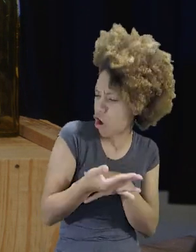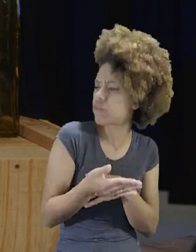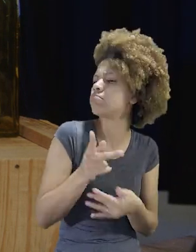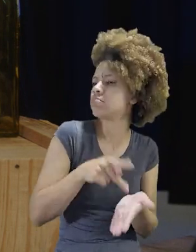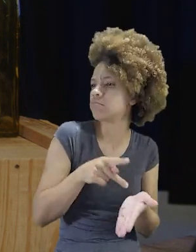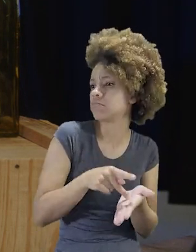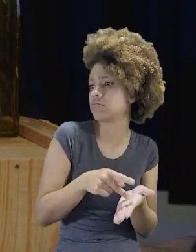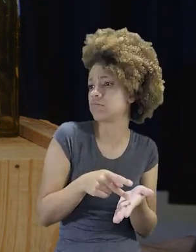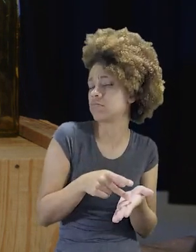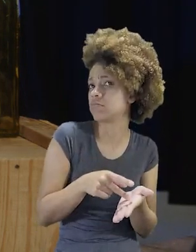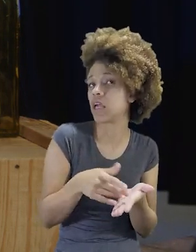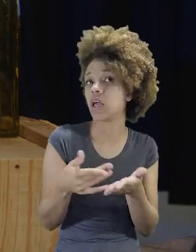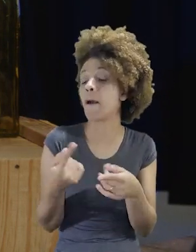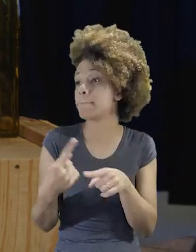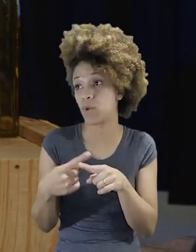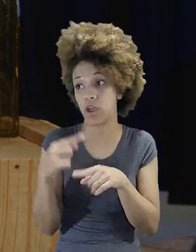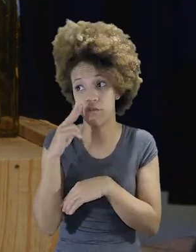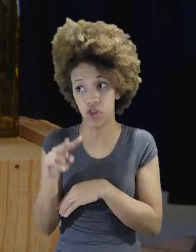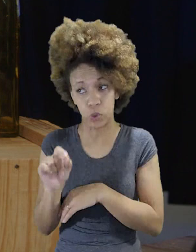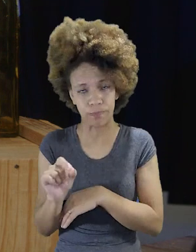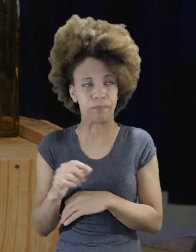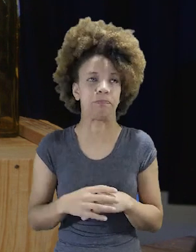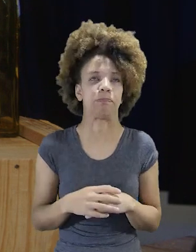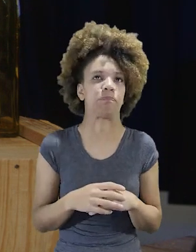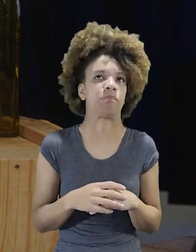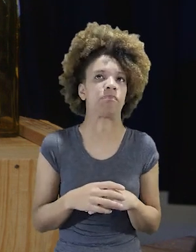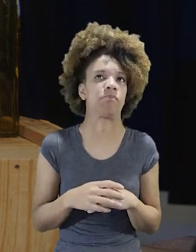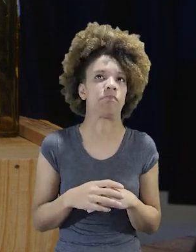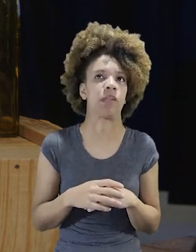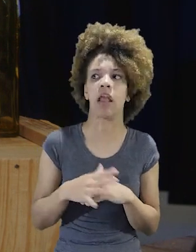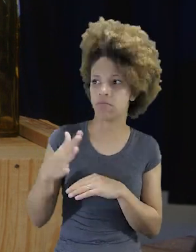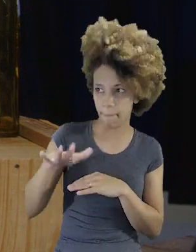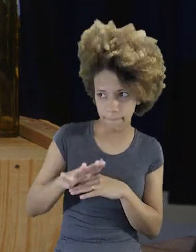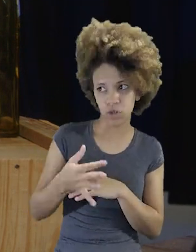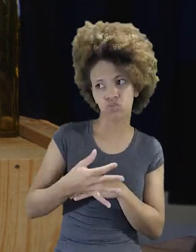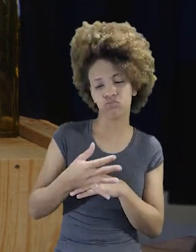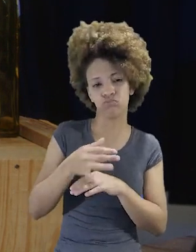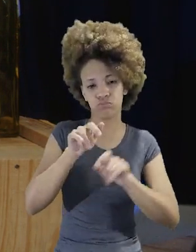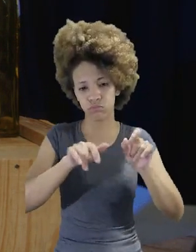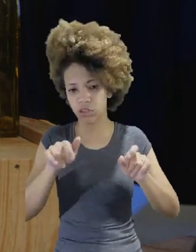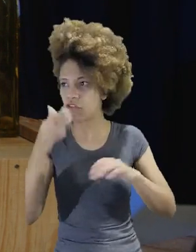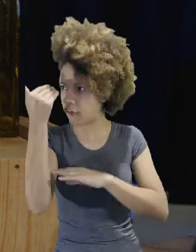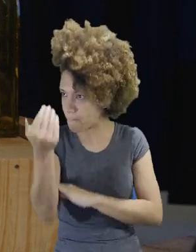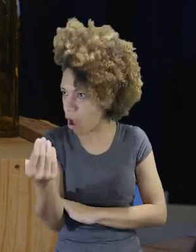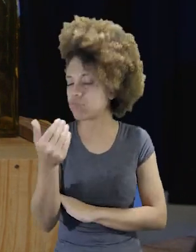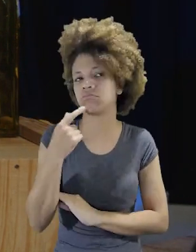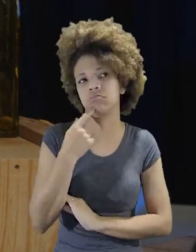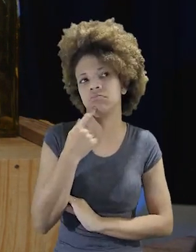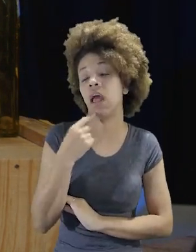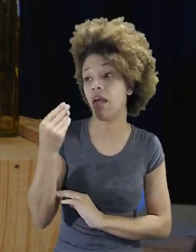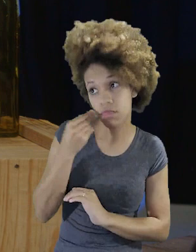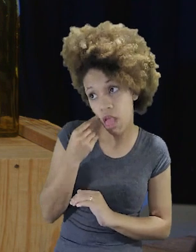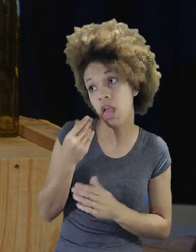que a maior parte dos Artistas tenta manter uma coisa de rei eu toco nas casas